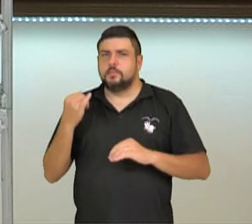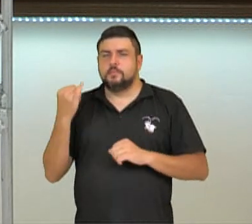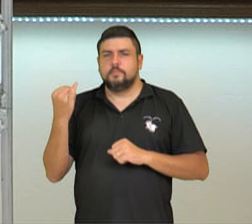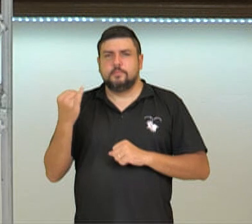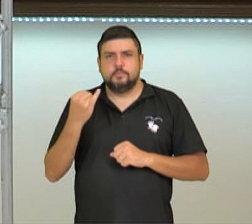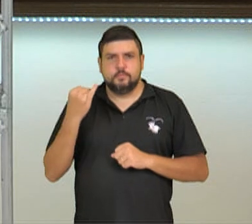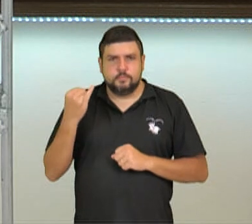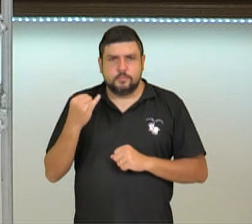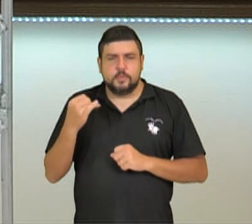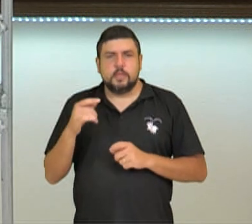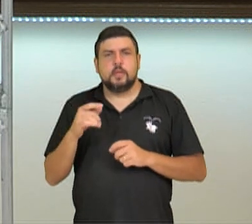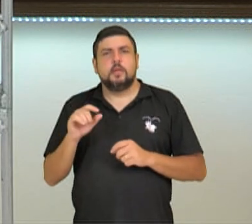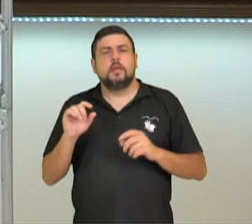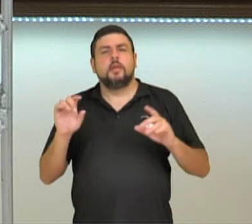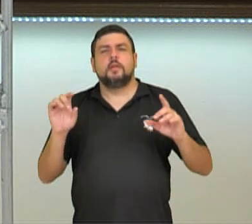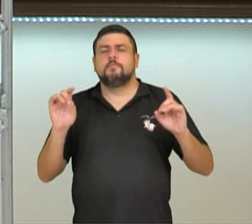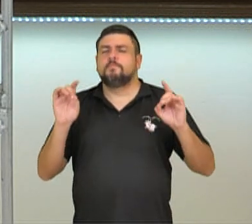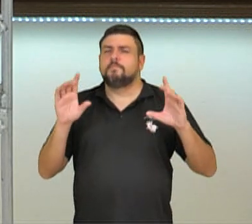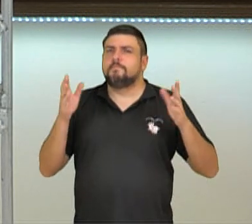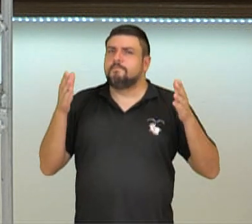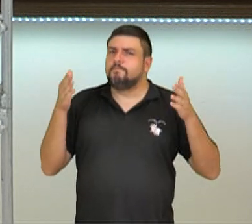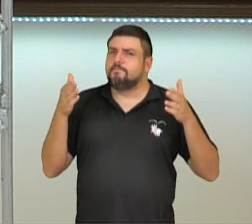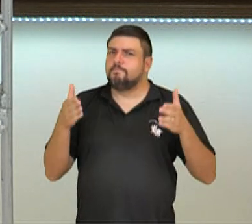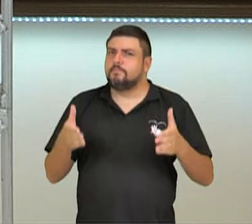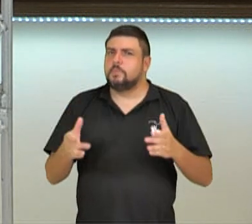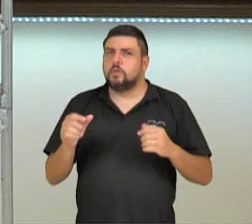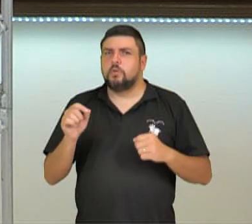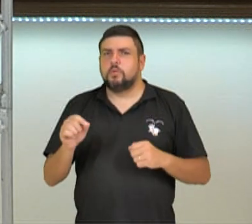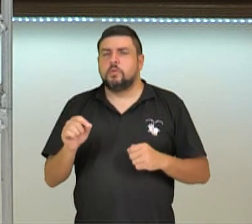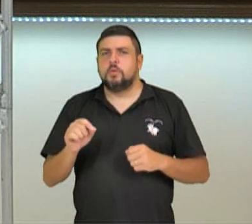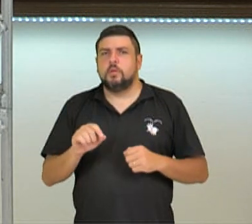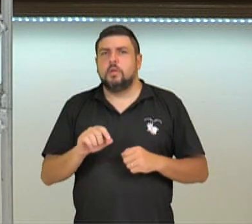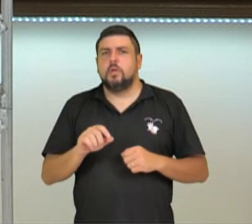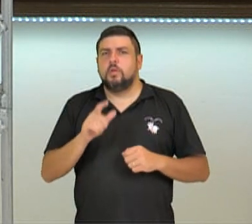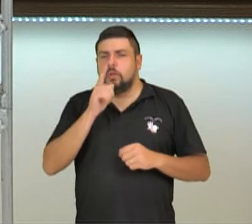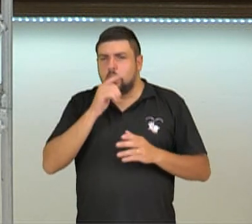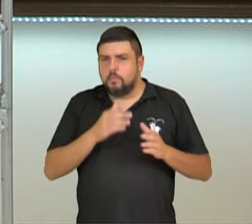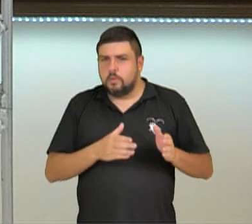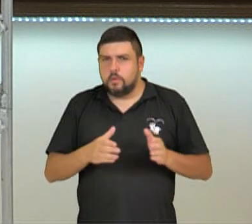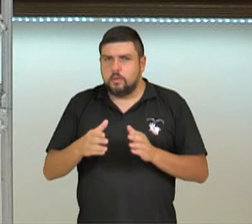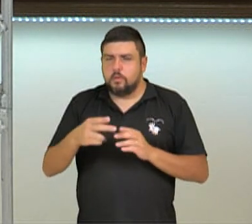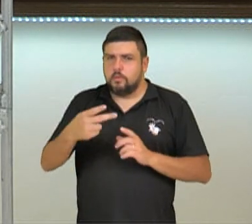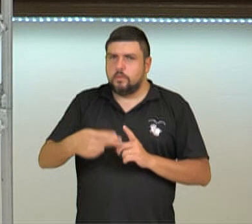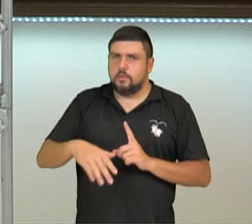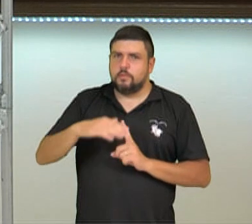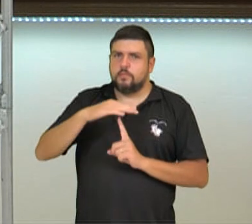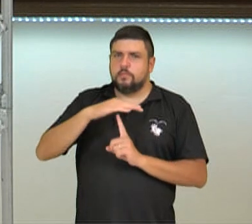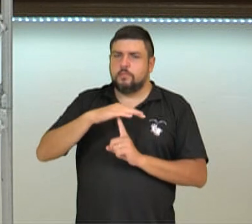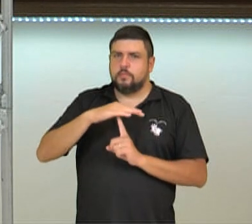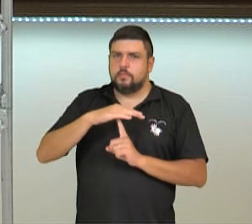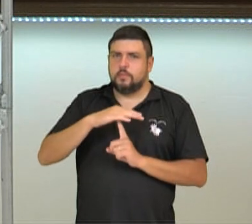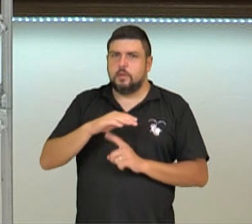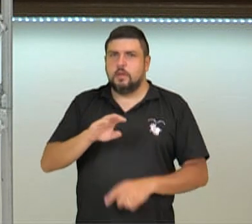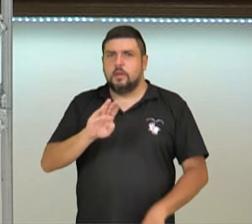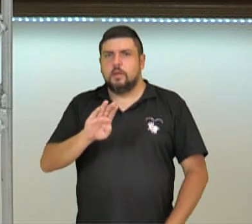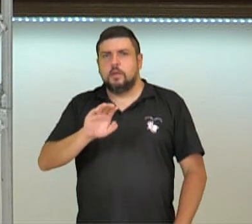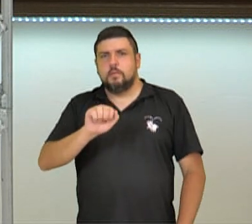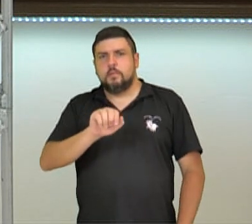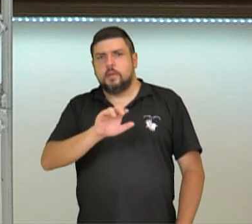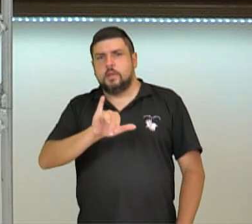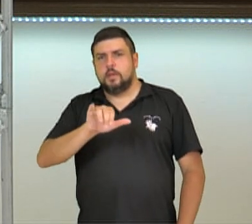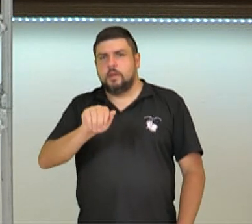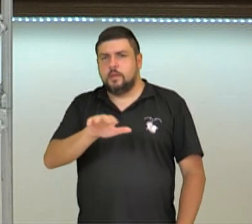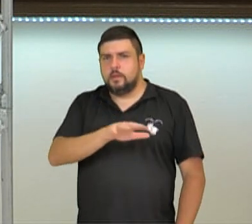importantíssimas, especialmente dos rios paranaenses, bacias hidrográficas do estado